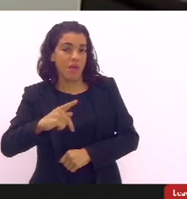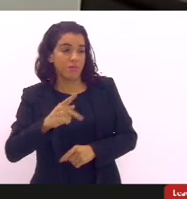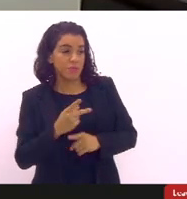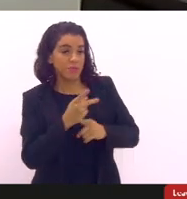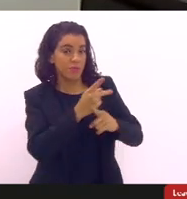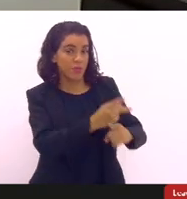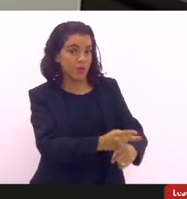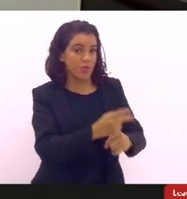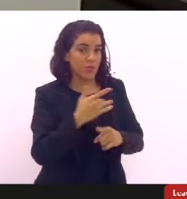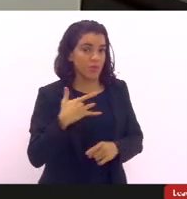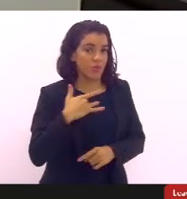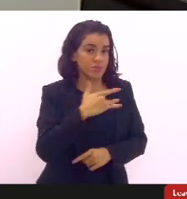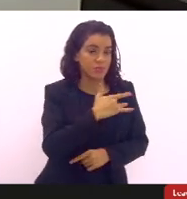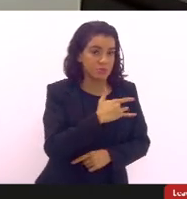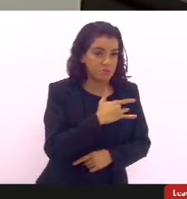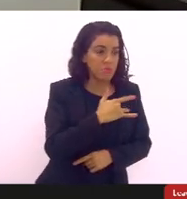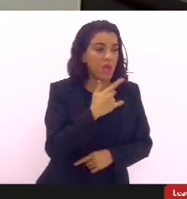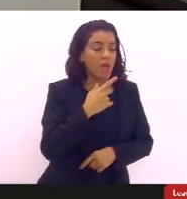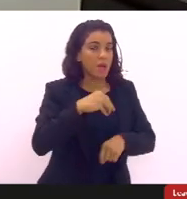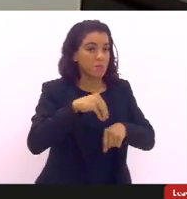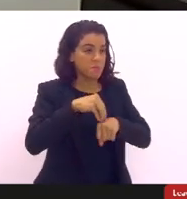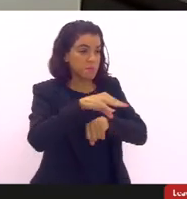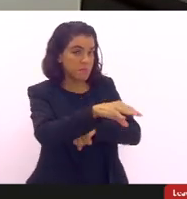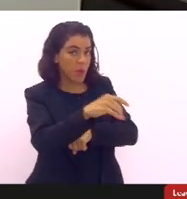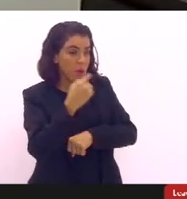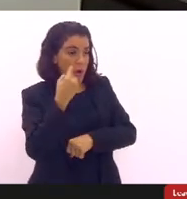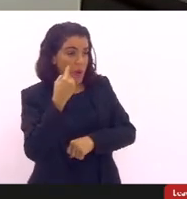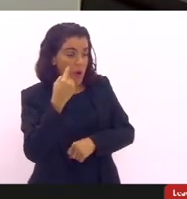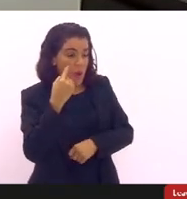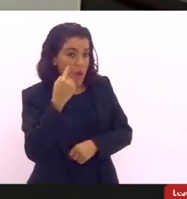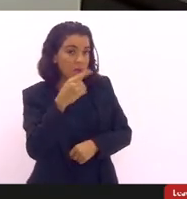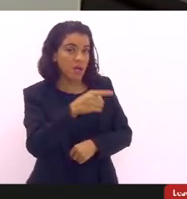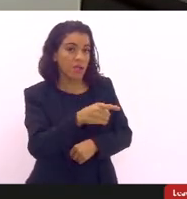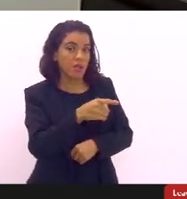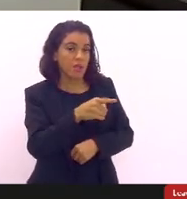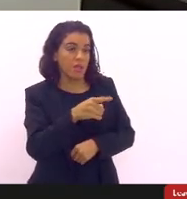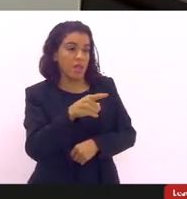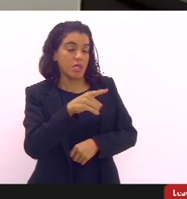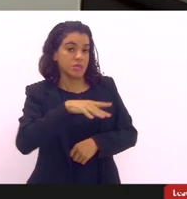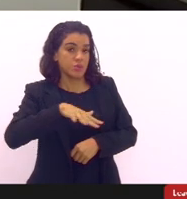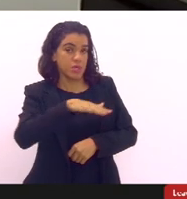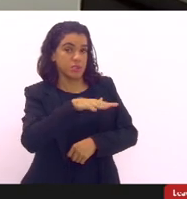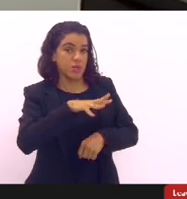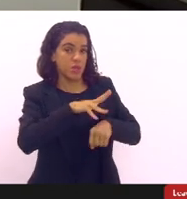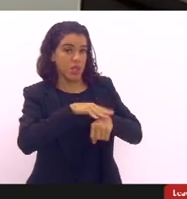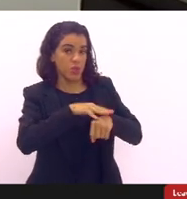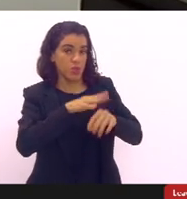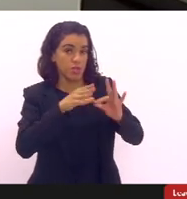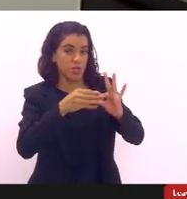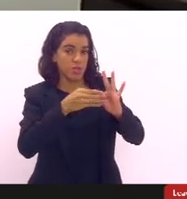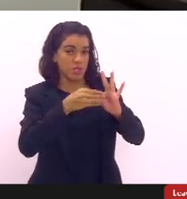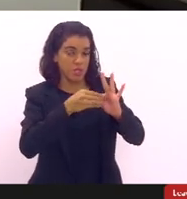saúde para dizer assim, olha, a questão da tuberculose,